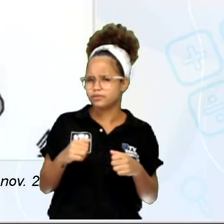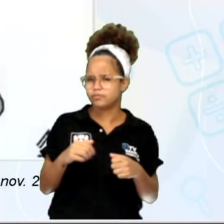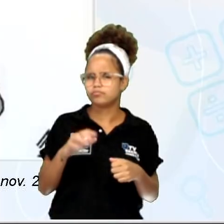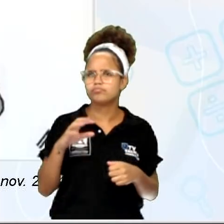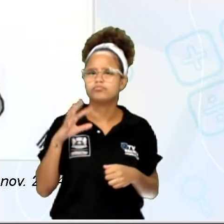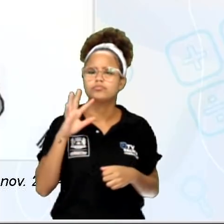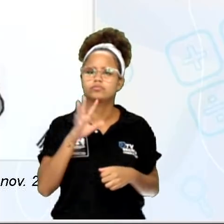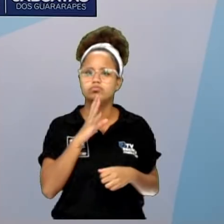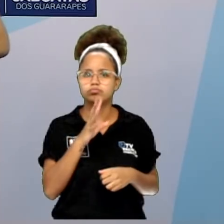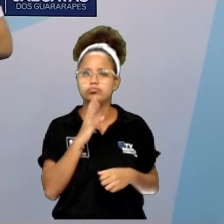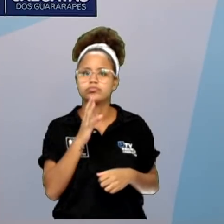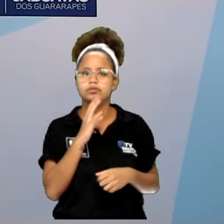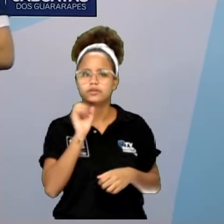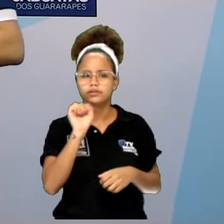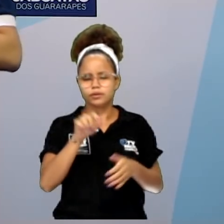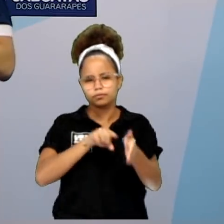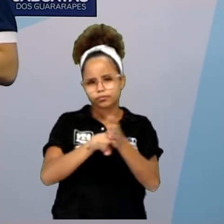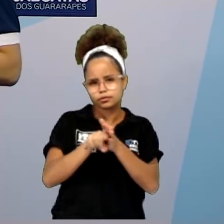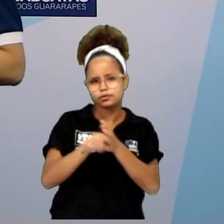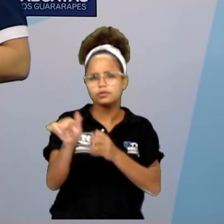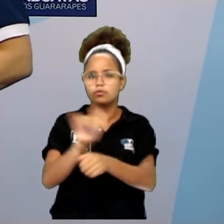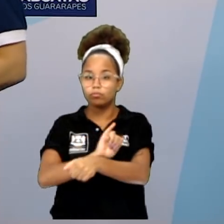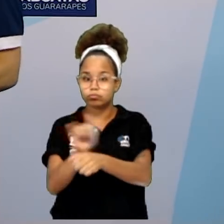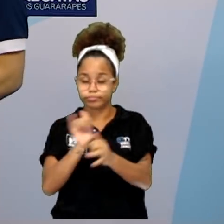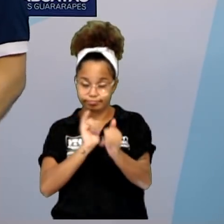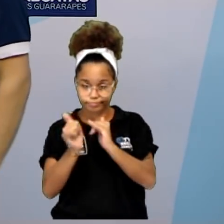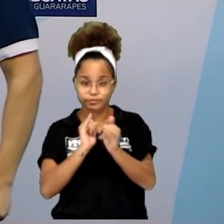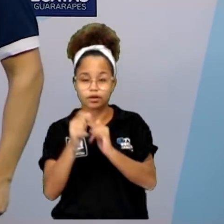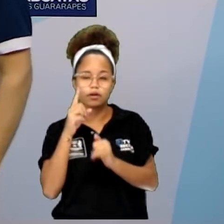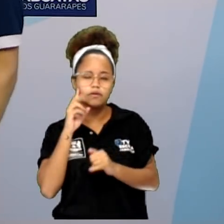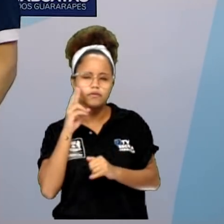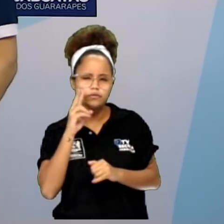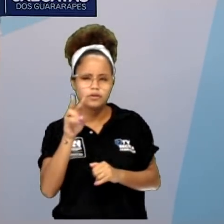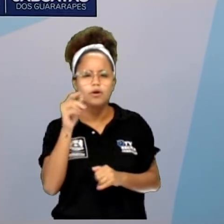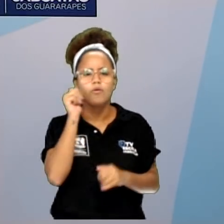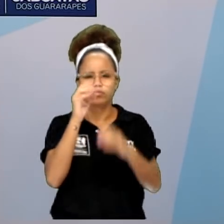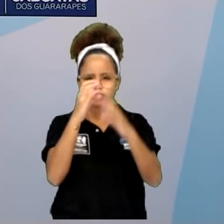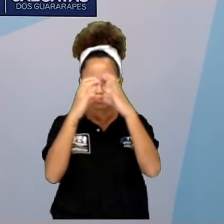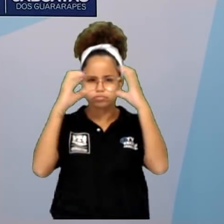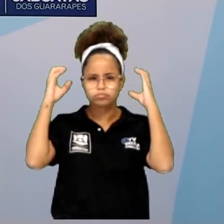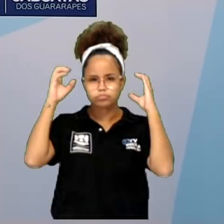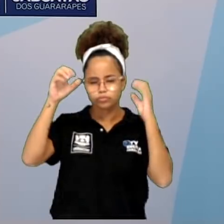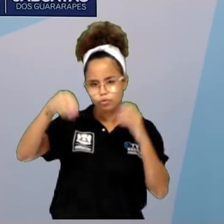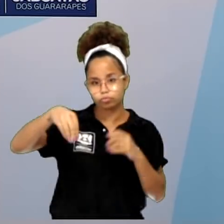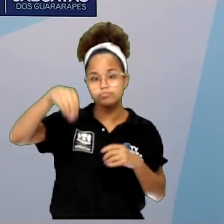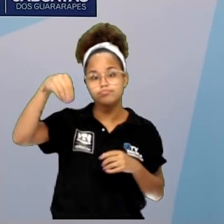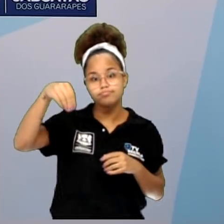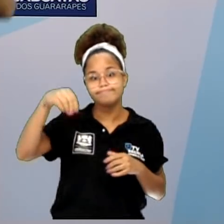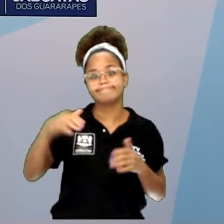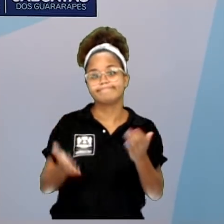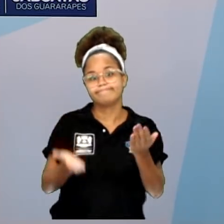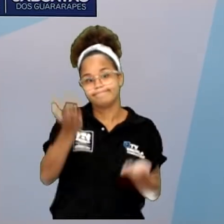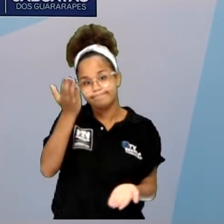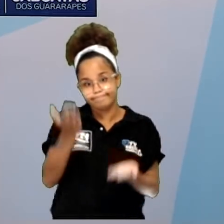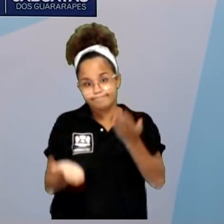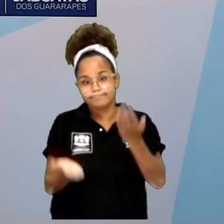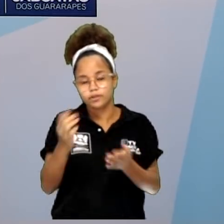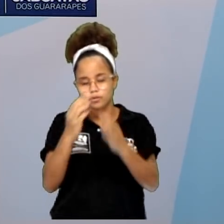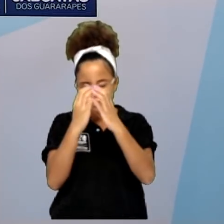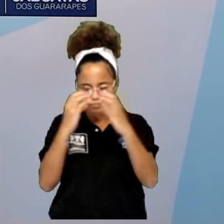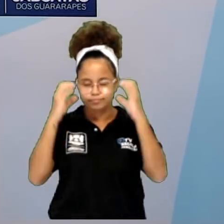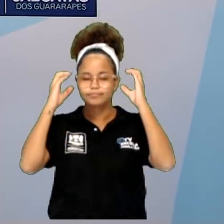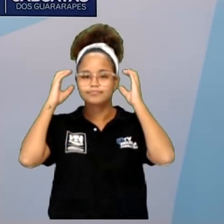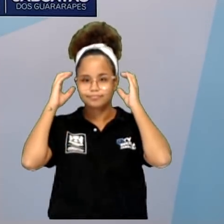você pesquisar na internet, justiça e botar imagens, vai aparecer uma mulherzinha assim, ó, segurando uma balança, né, e com a venda nos